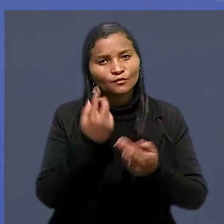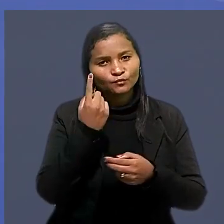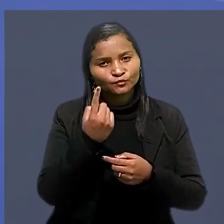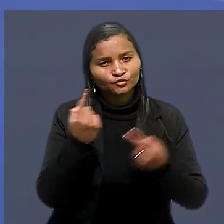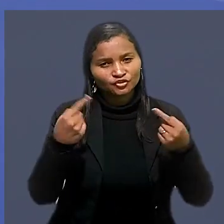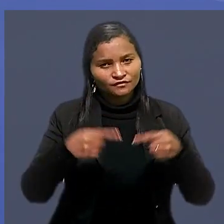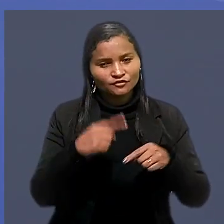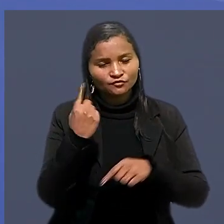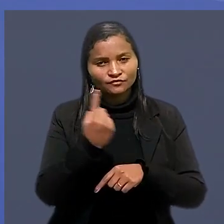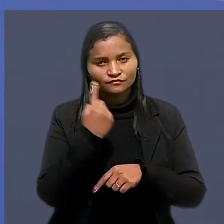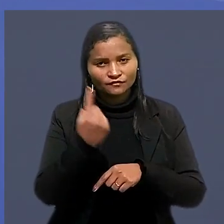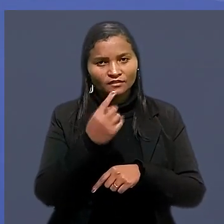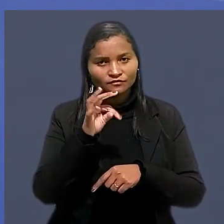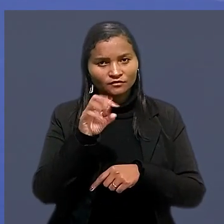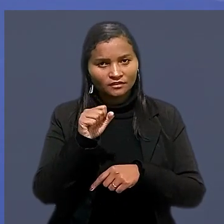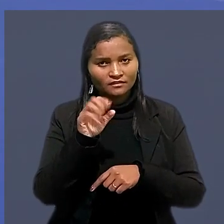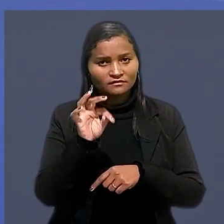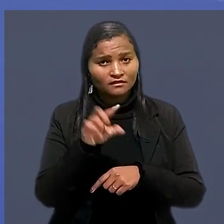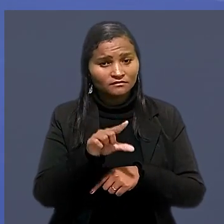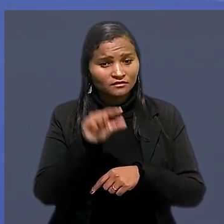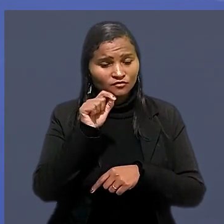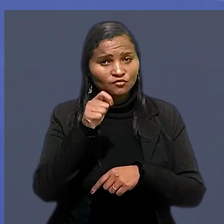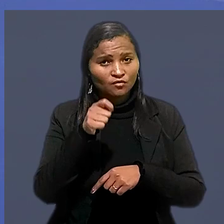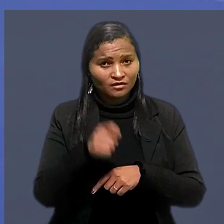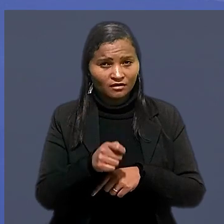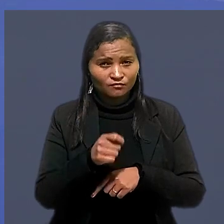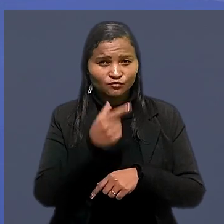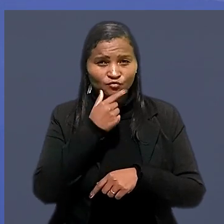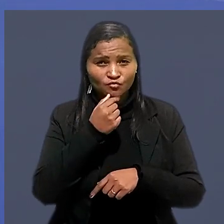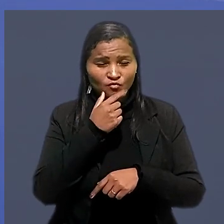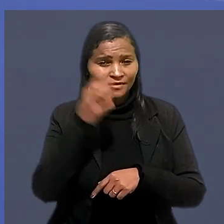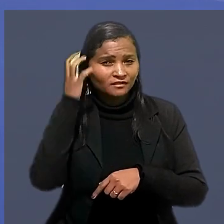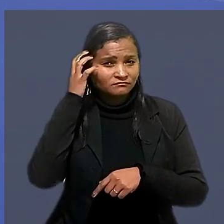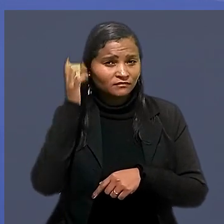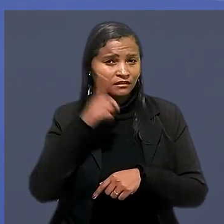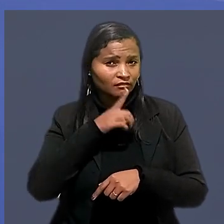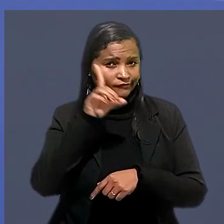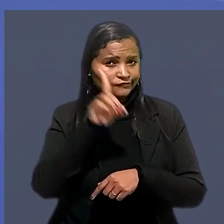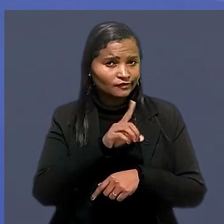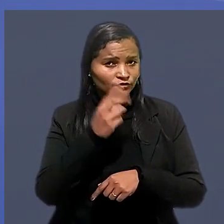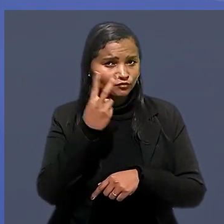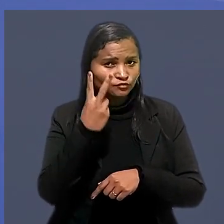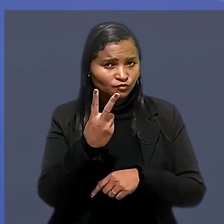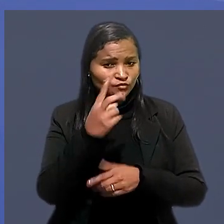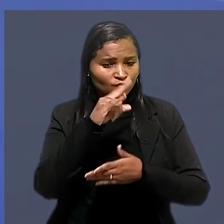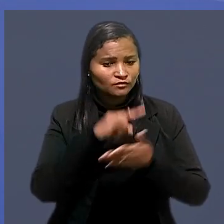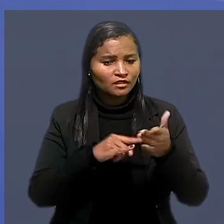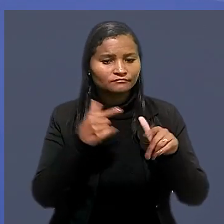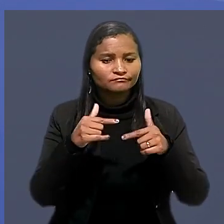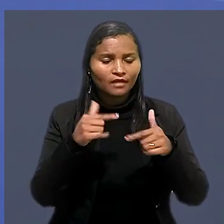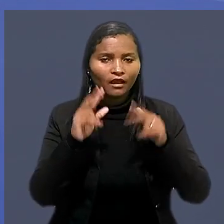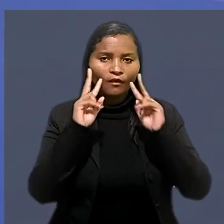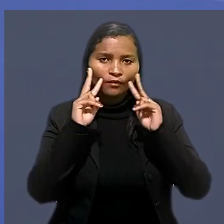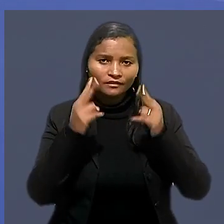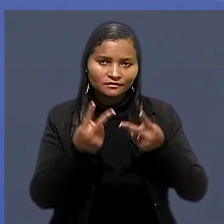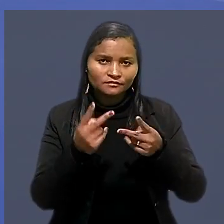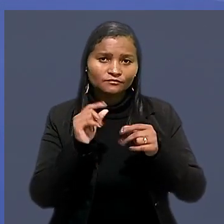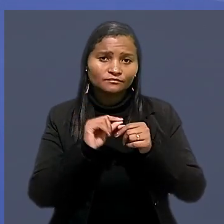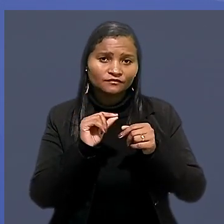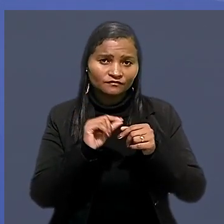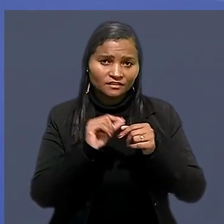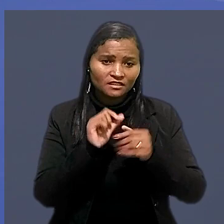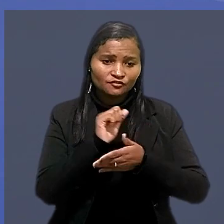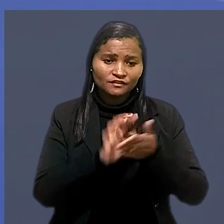A seção 1 de dissídios individuais do TST decidiu que um radialista tem direito a 2 contratos de trabalho reconhecidos por